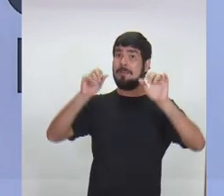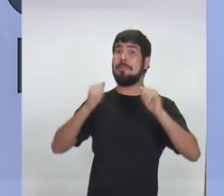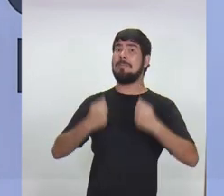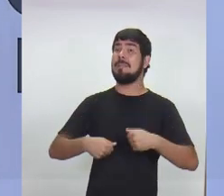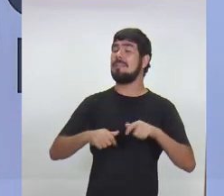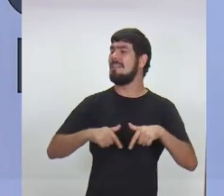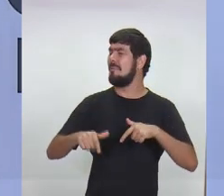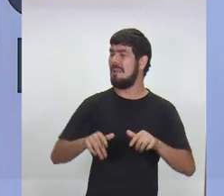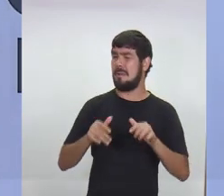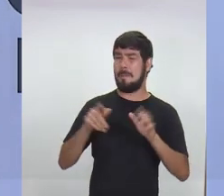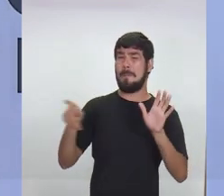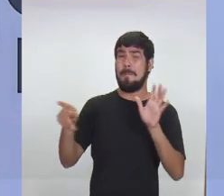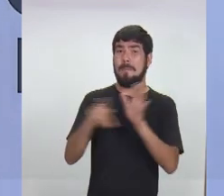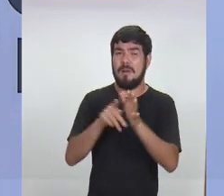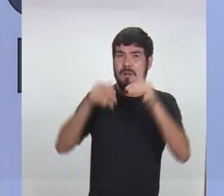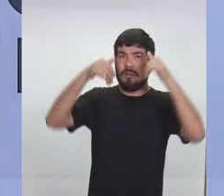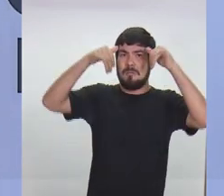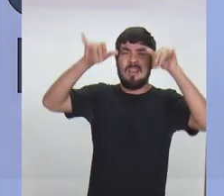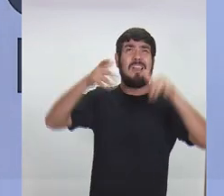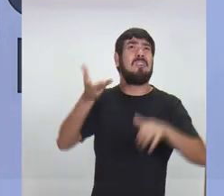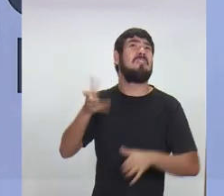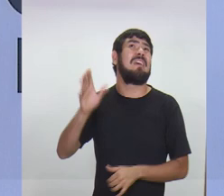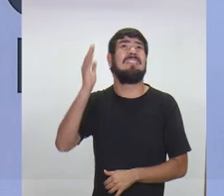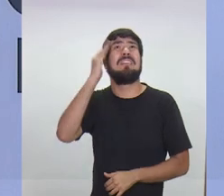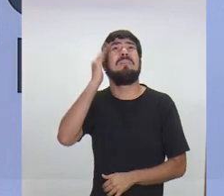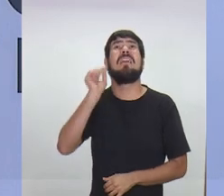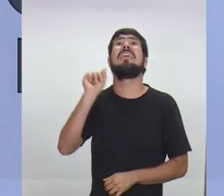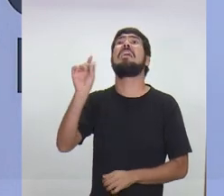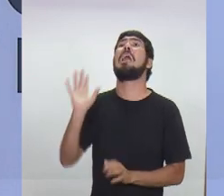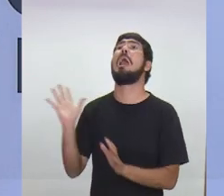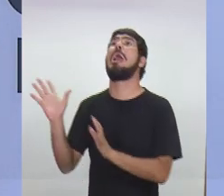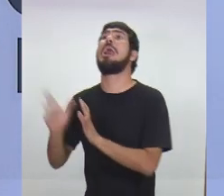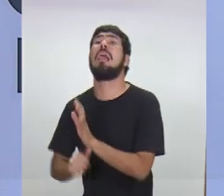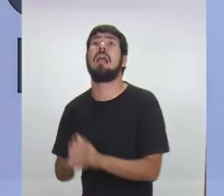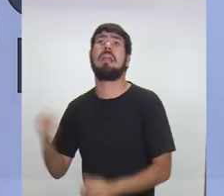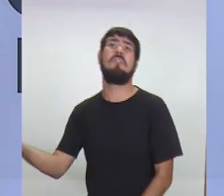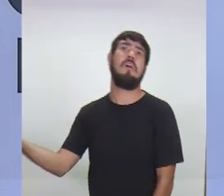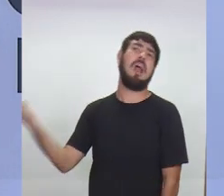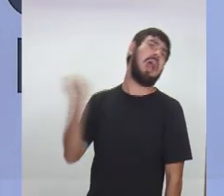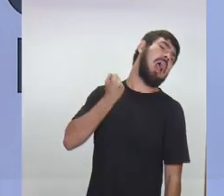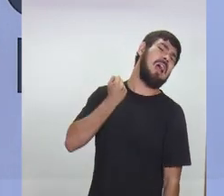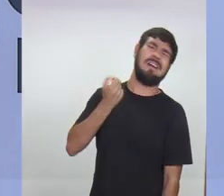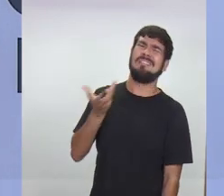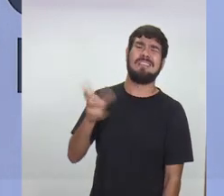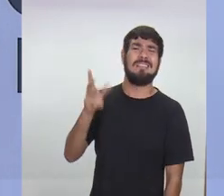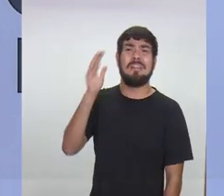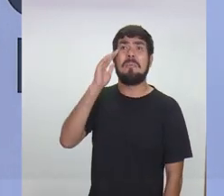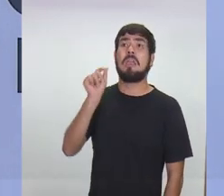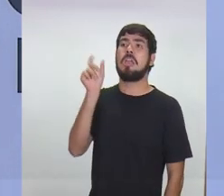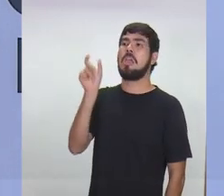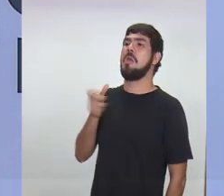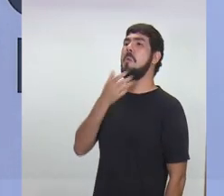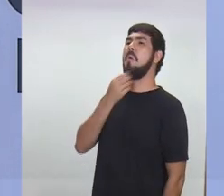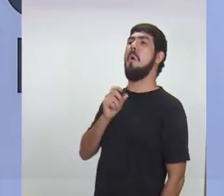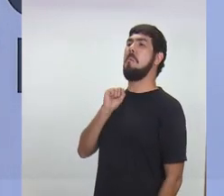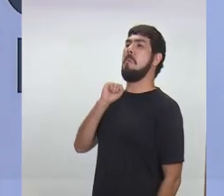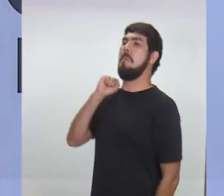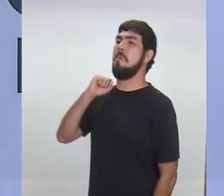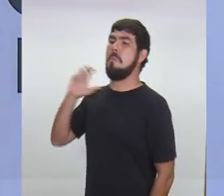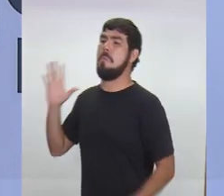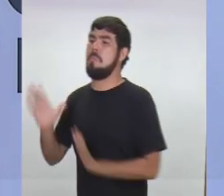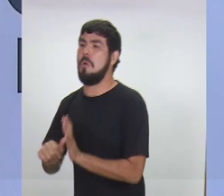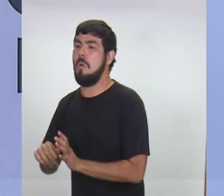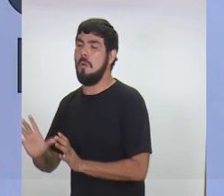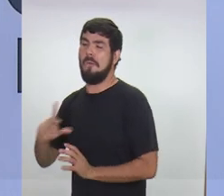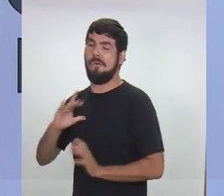eu não quero saber quem foi assaltado eu não quero saber quem foi assassinado eu não quero saber que a faltou porque foi assaltado